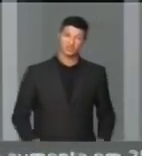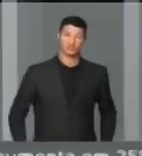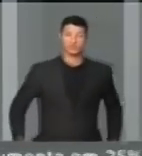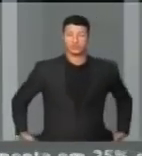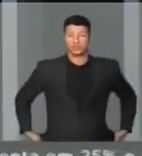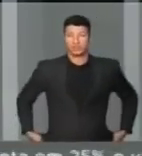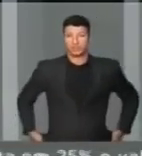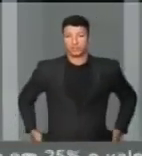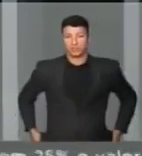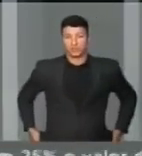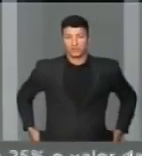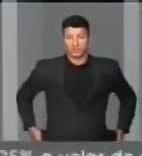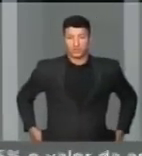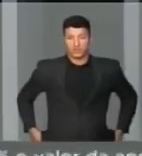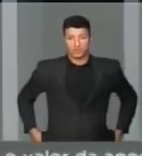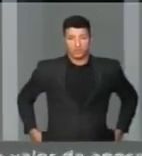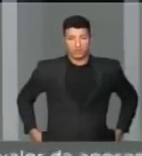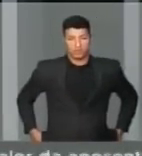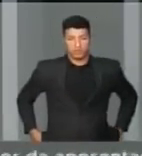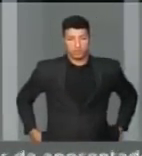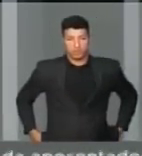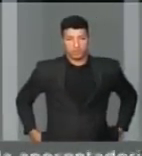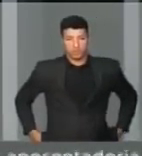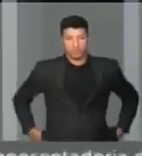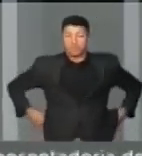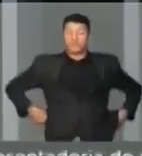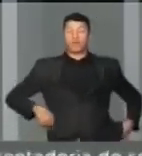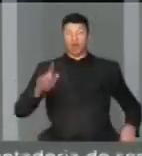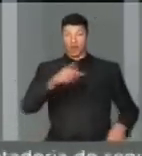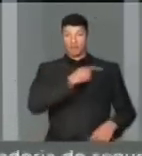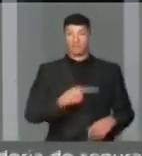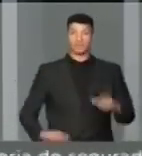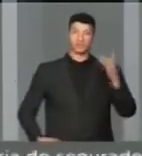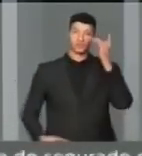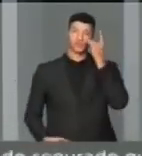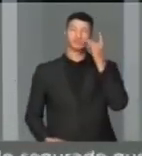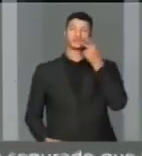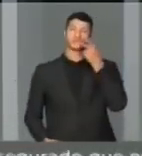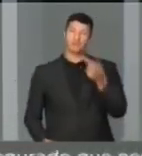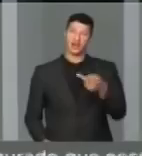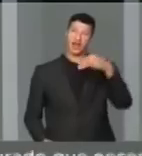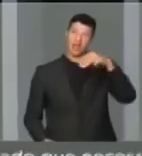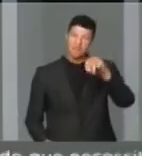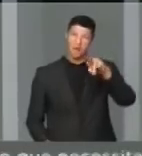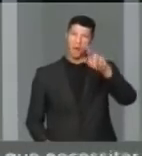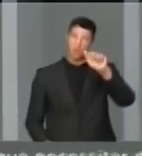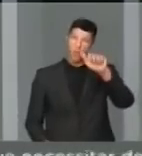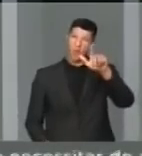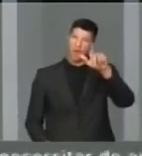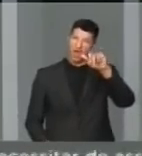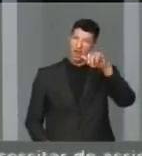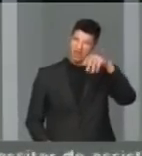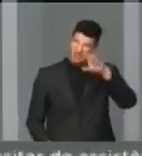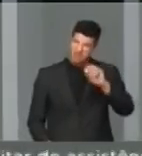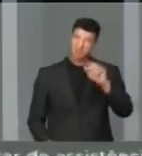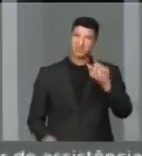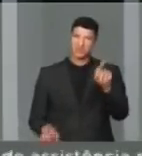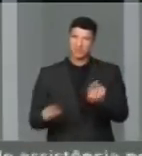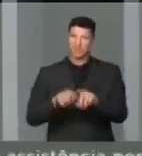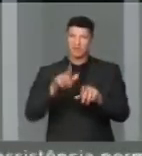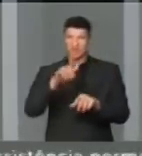Diminuiu 40% dos seus investimentos. Esta é a presidente Dilma, que vem falar de moralismo e que vem falar de